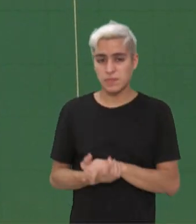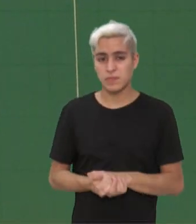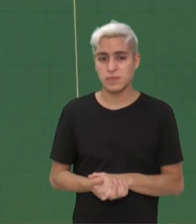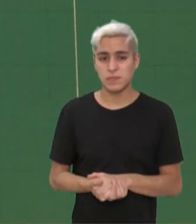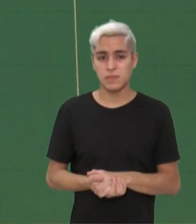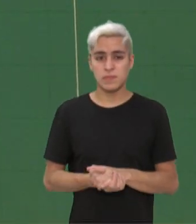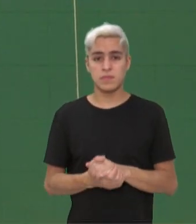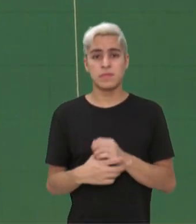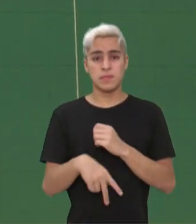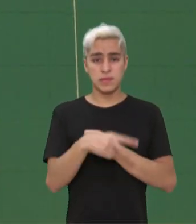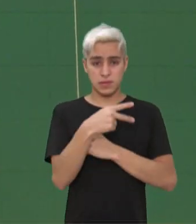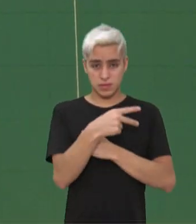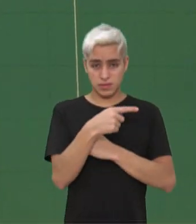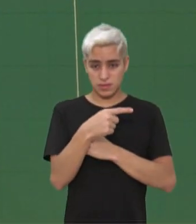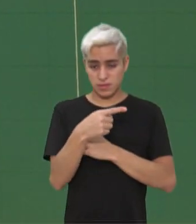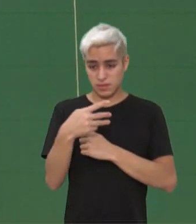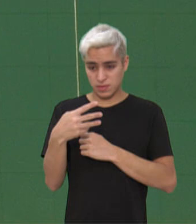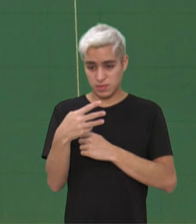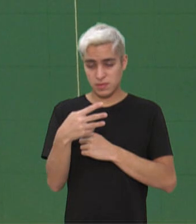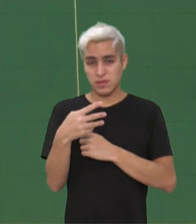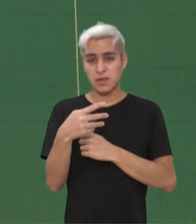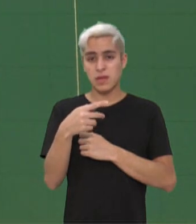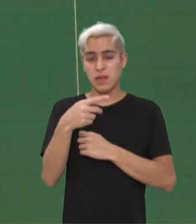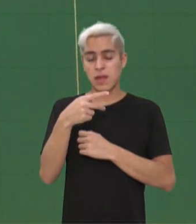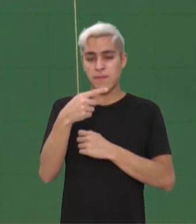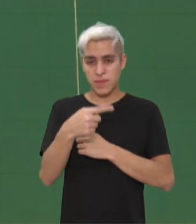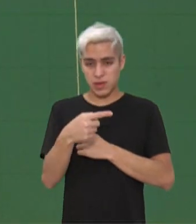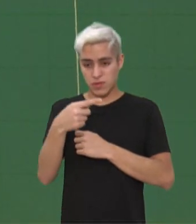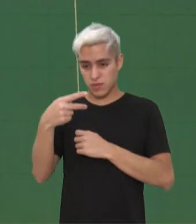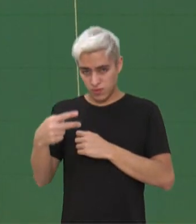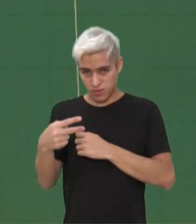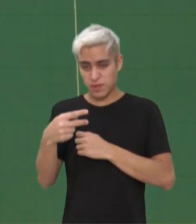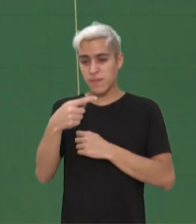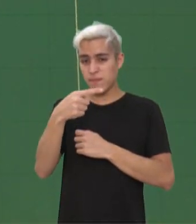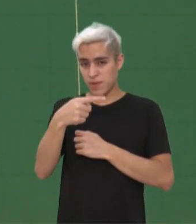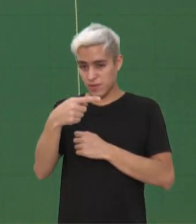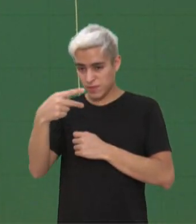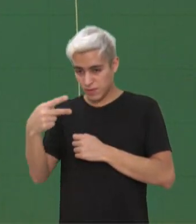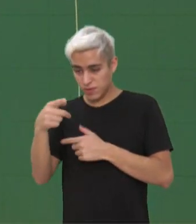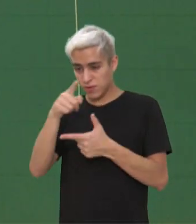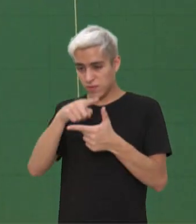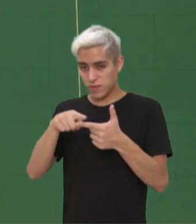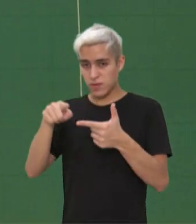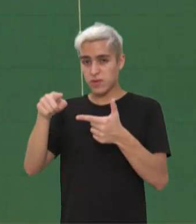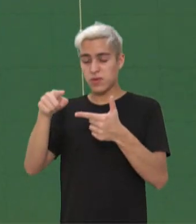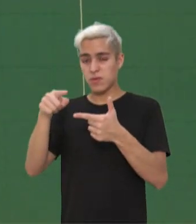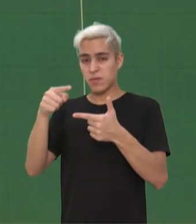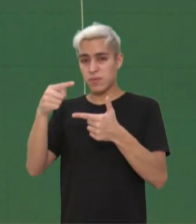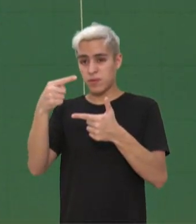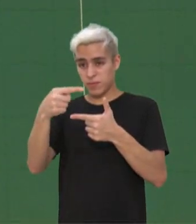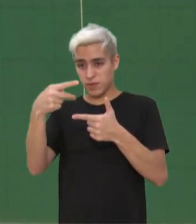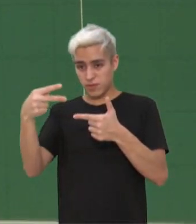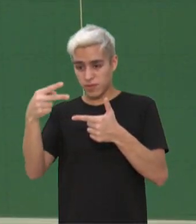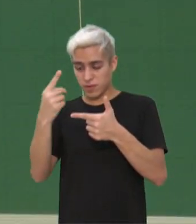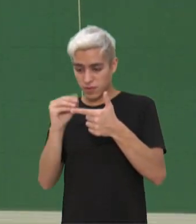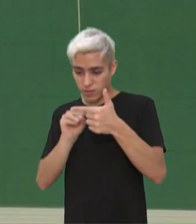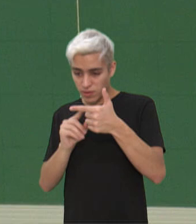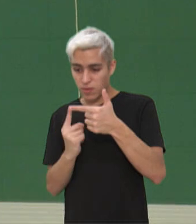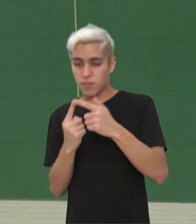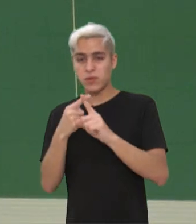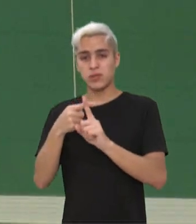2 menos 4 são menos 2. Menos 2 dividido por menos 2 é 1 positivo.